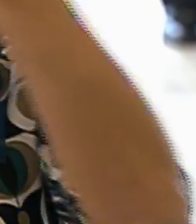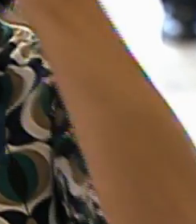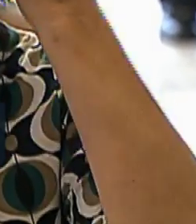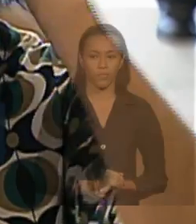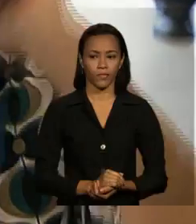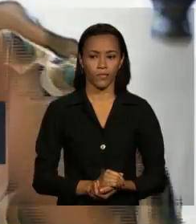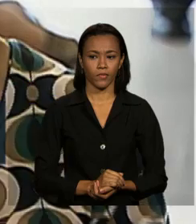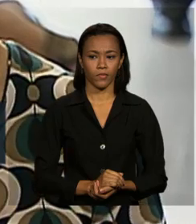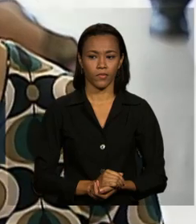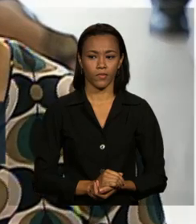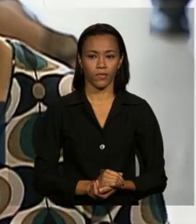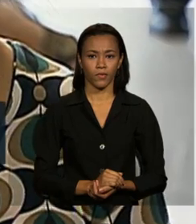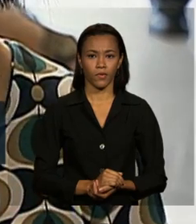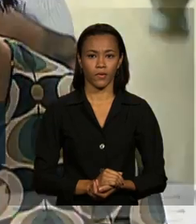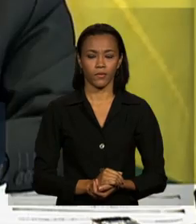mês